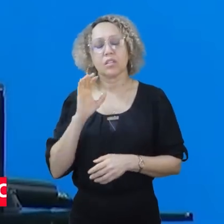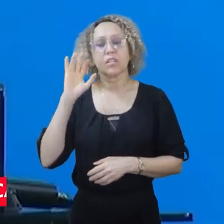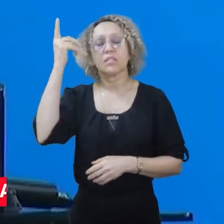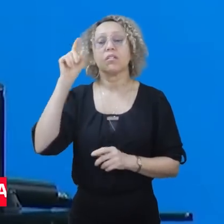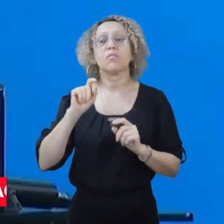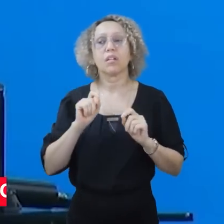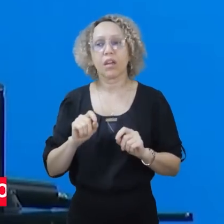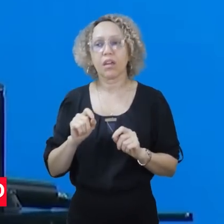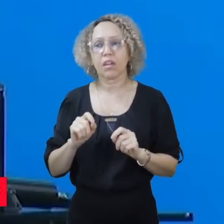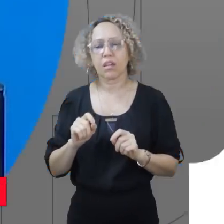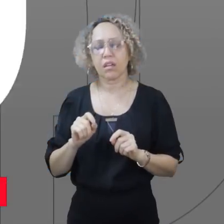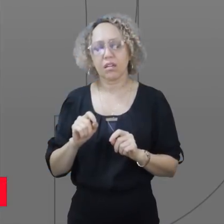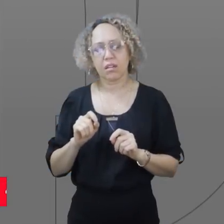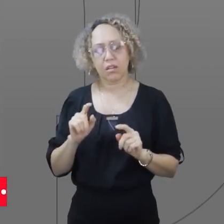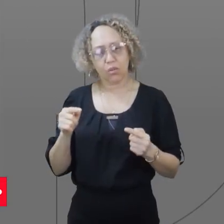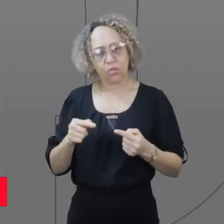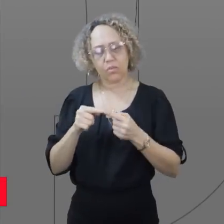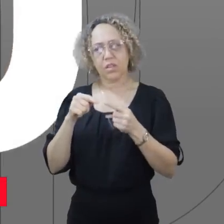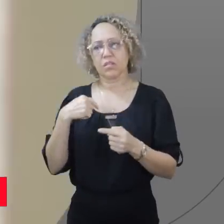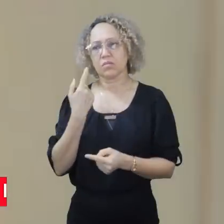nas nossas realidades.